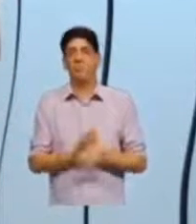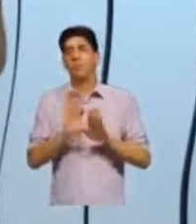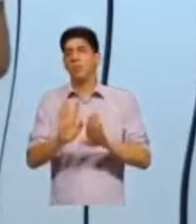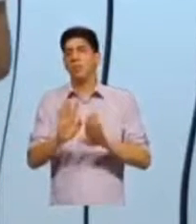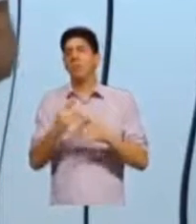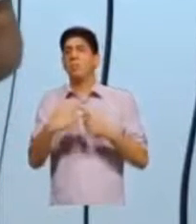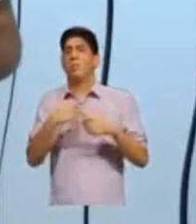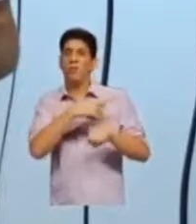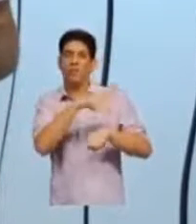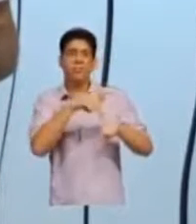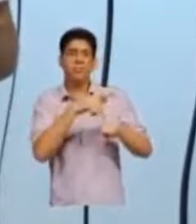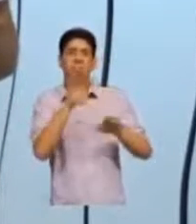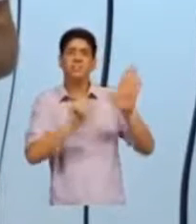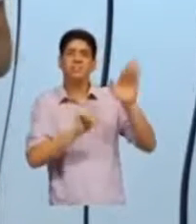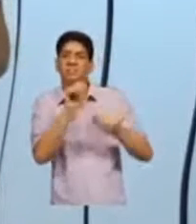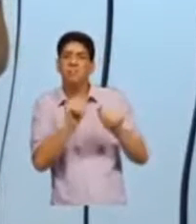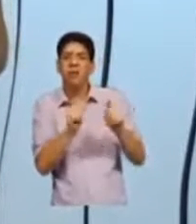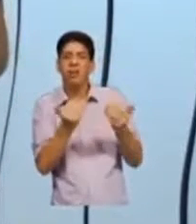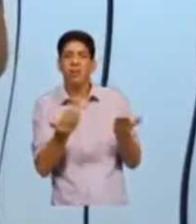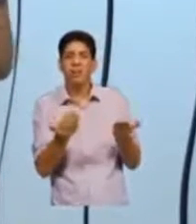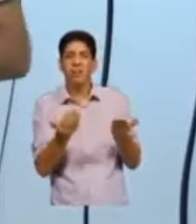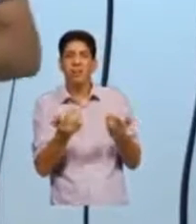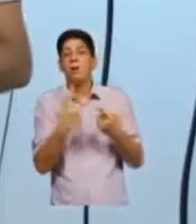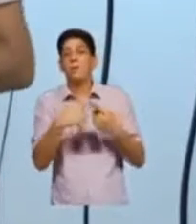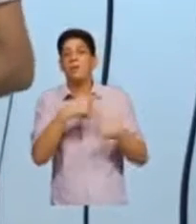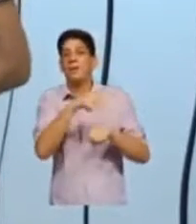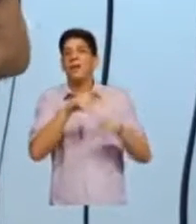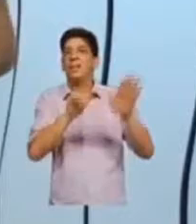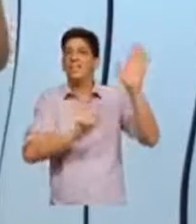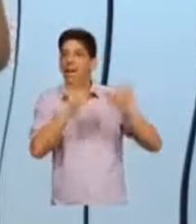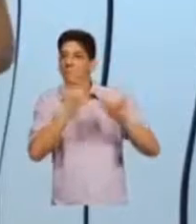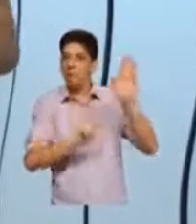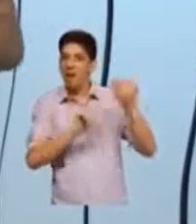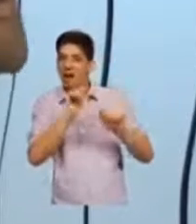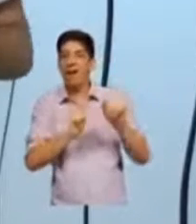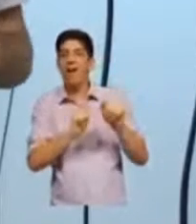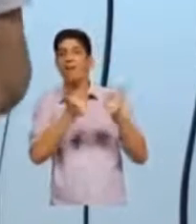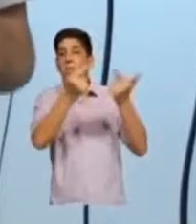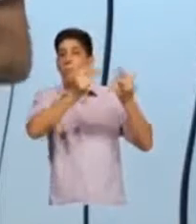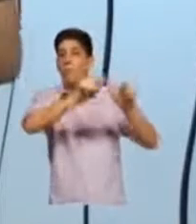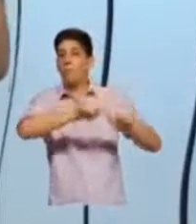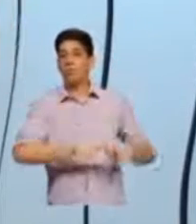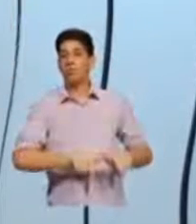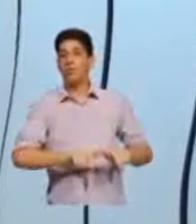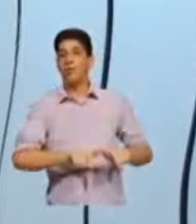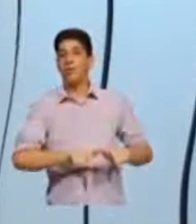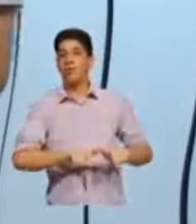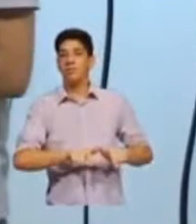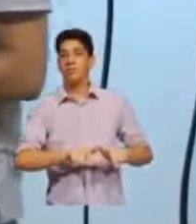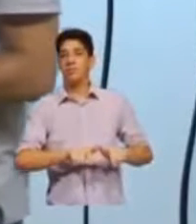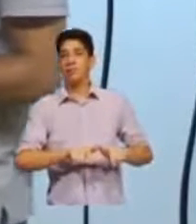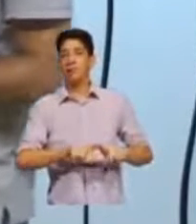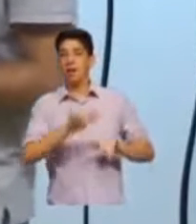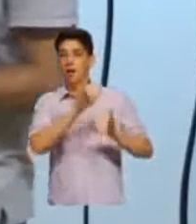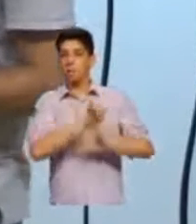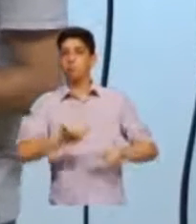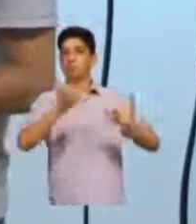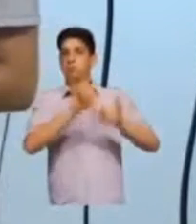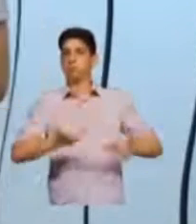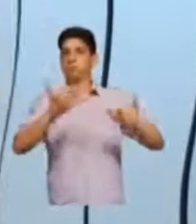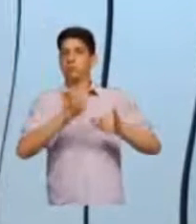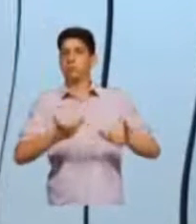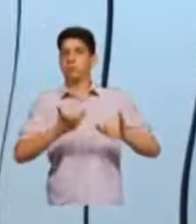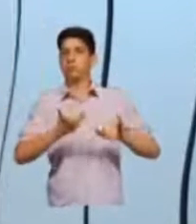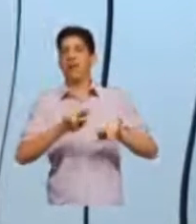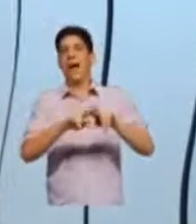A imprensa era, digamos que, livre na época, então ela noticiava esses casos. Daí o nome gripe espanhola. E aqui,